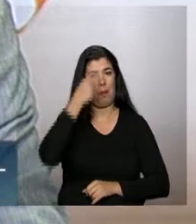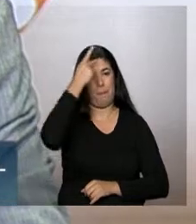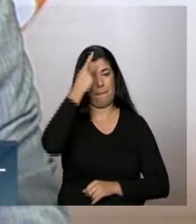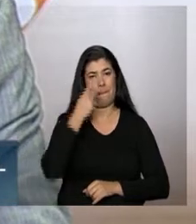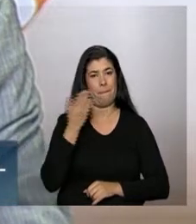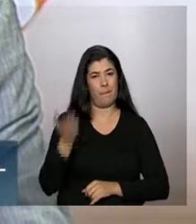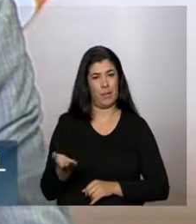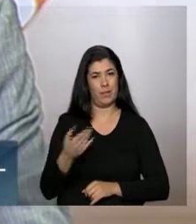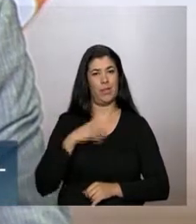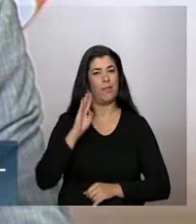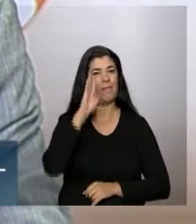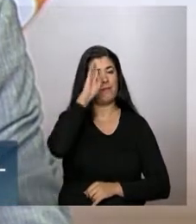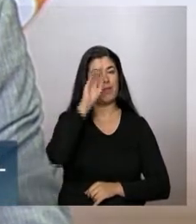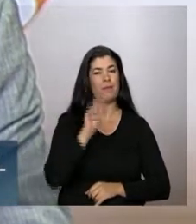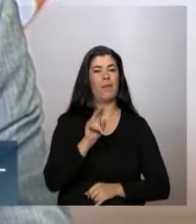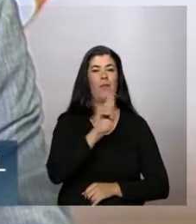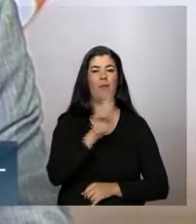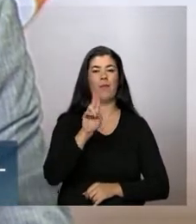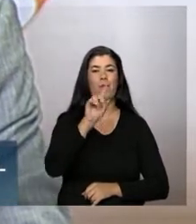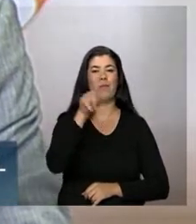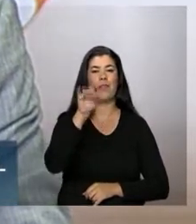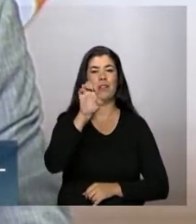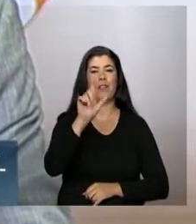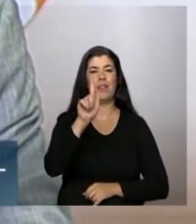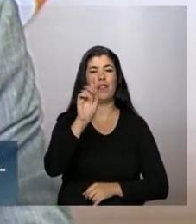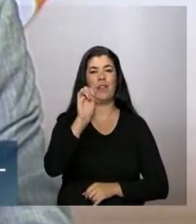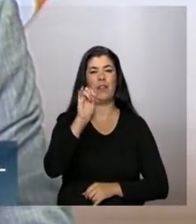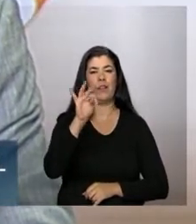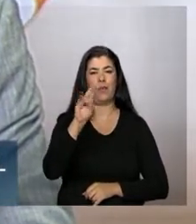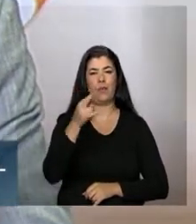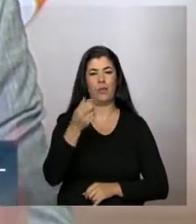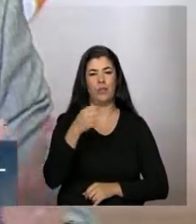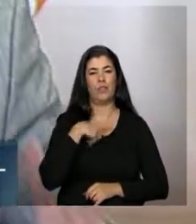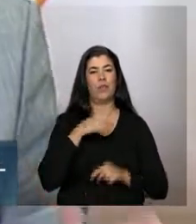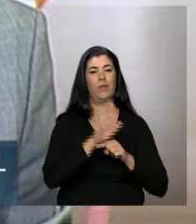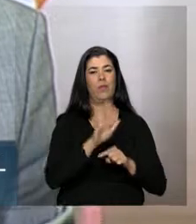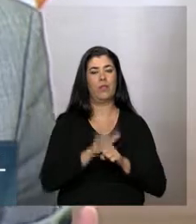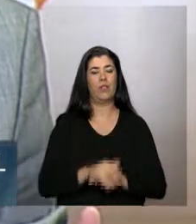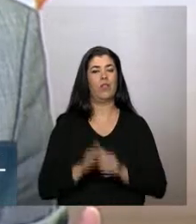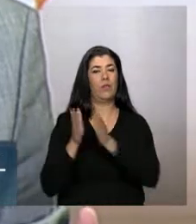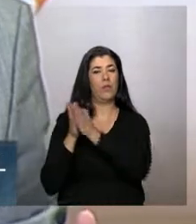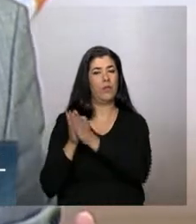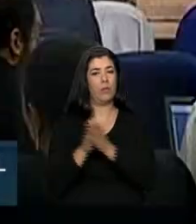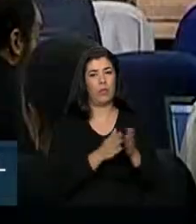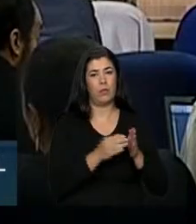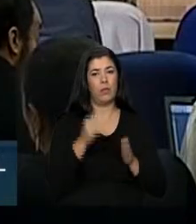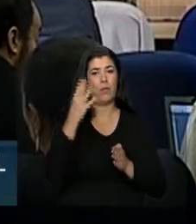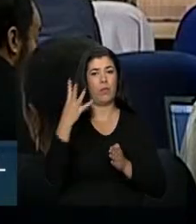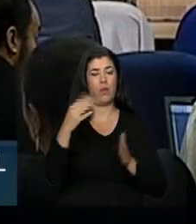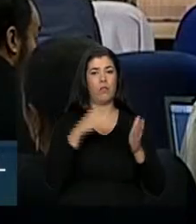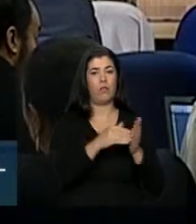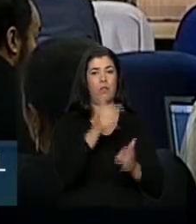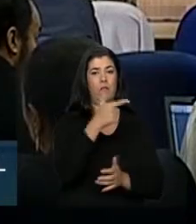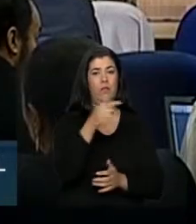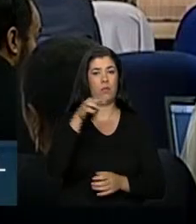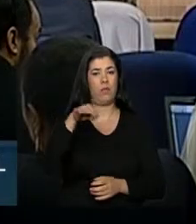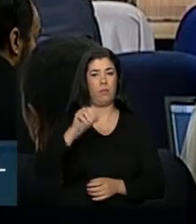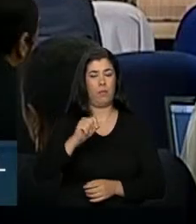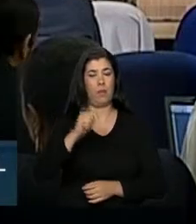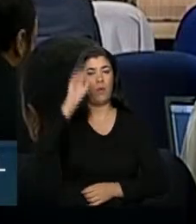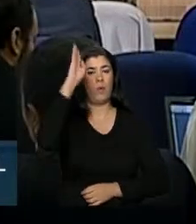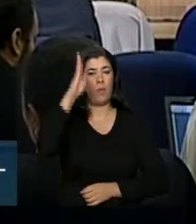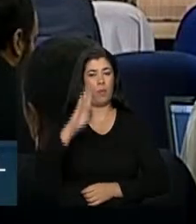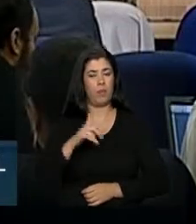né? O Zé Gotinha, nos ajudando nesse período. E, portanto, de 4 a 22 de maio, o Brasil